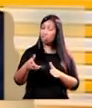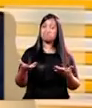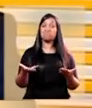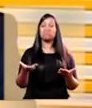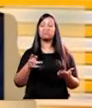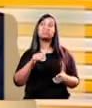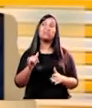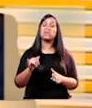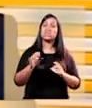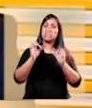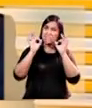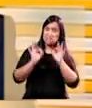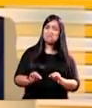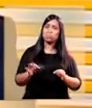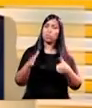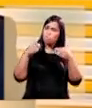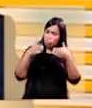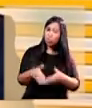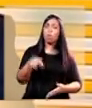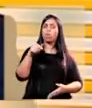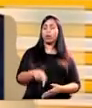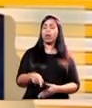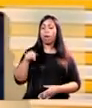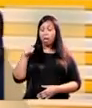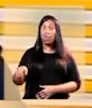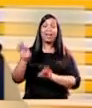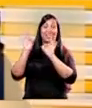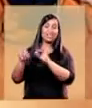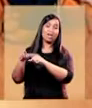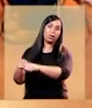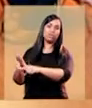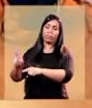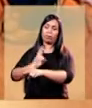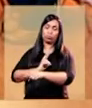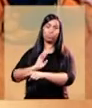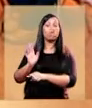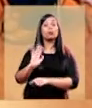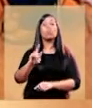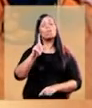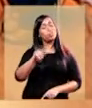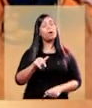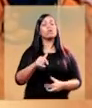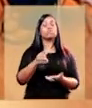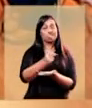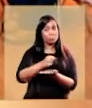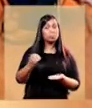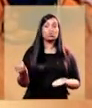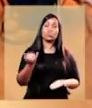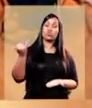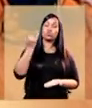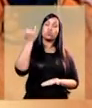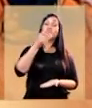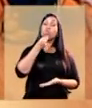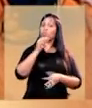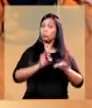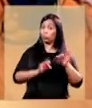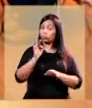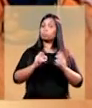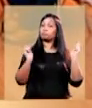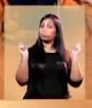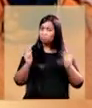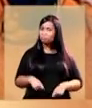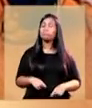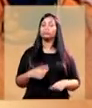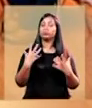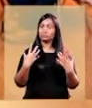quer dizer que isso vai ser determinante, que a palavra da criança vai definir, mas é um elemento, sem dúvida, importante para que o juiz